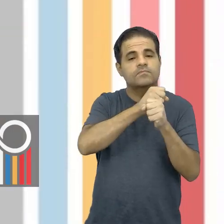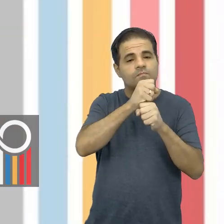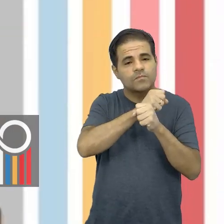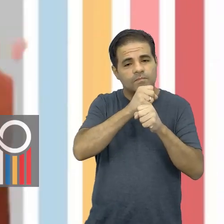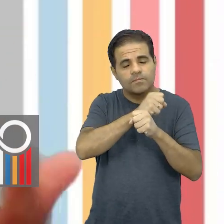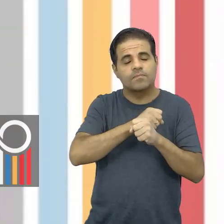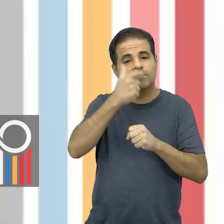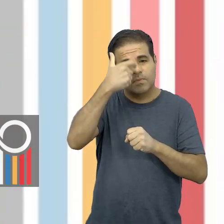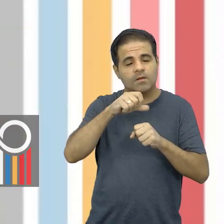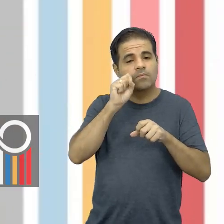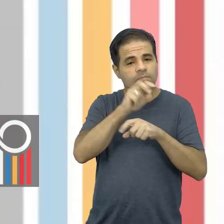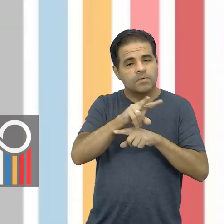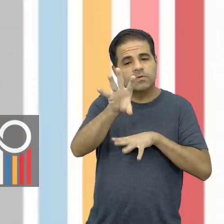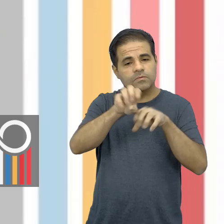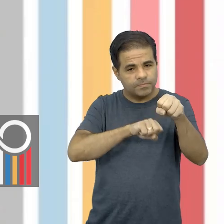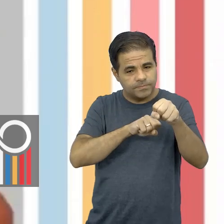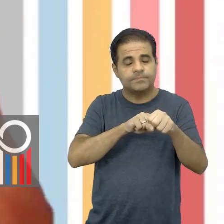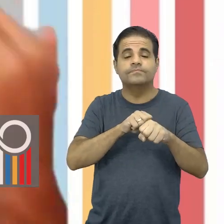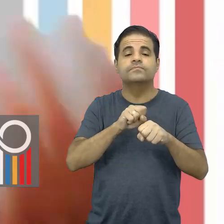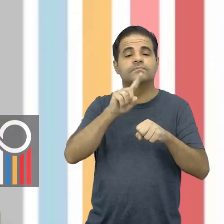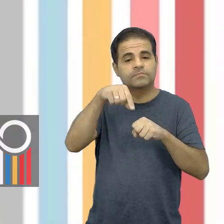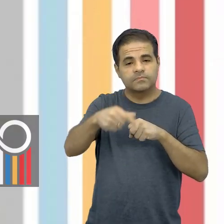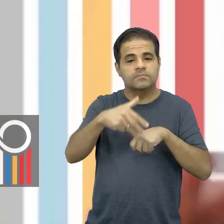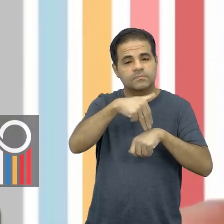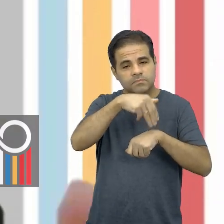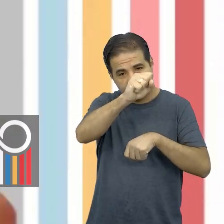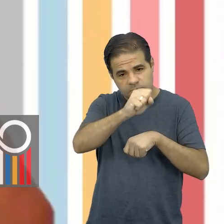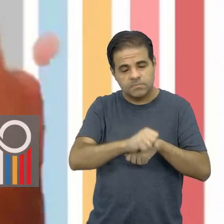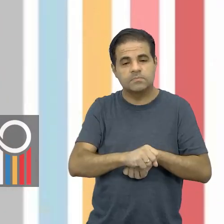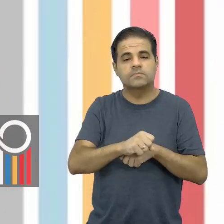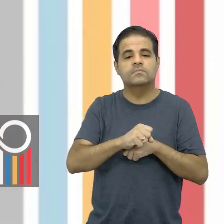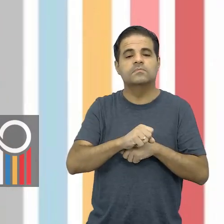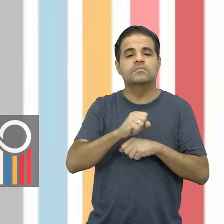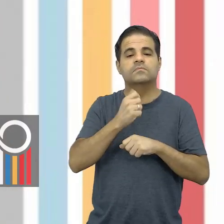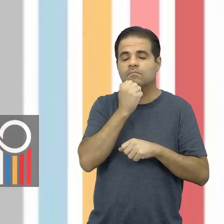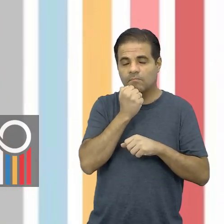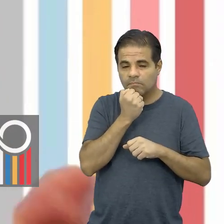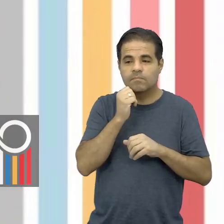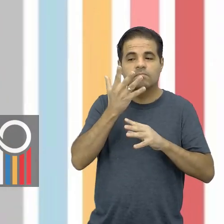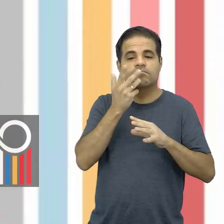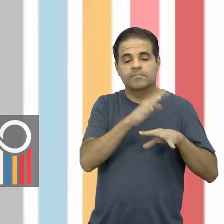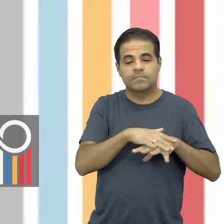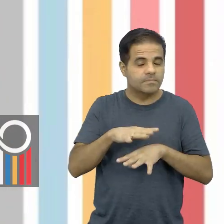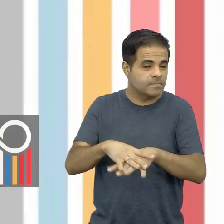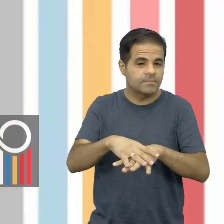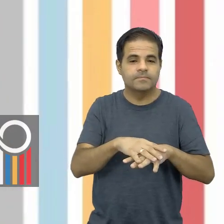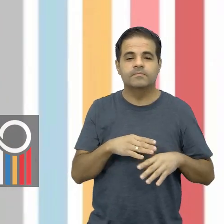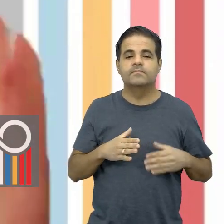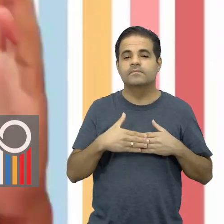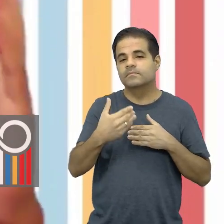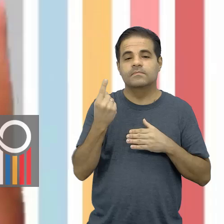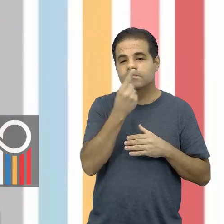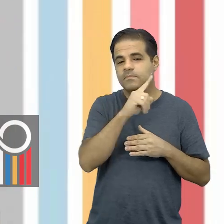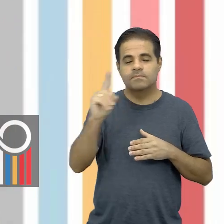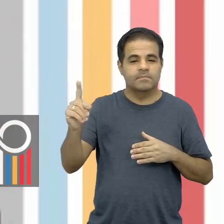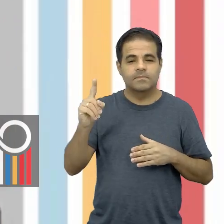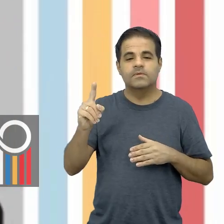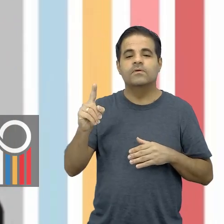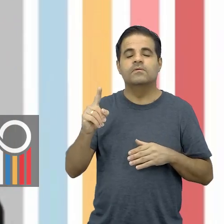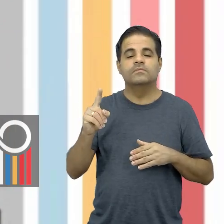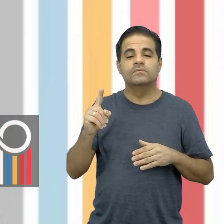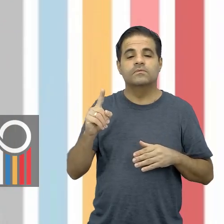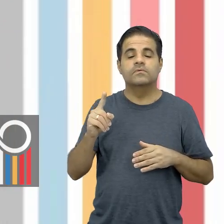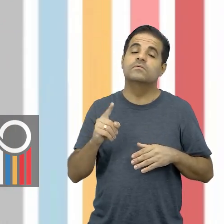fui me especializar um pouquinho mais, então eu fui fazer mestrado no ensino de ciências e matemática, e a minha última